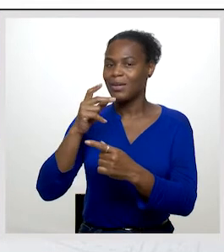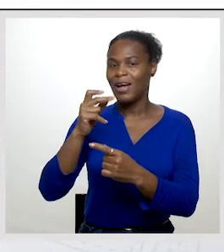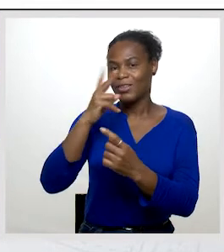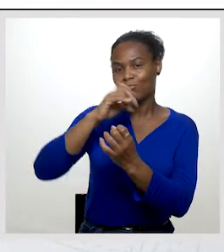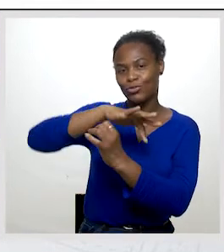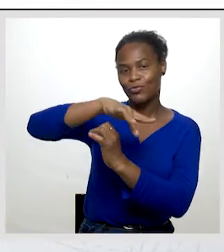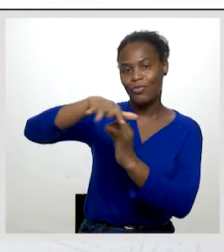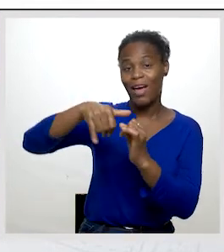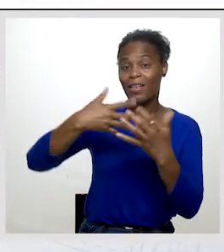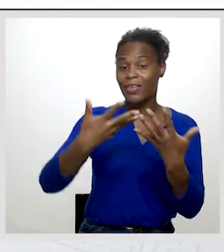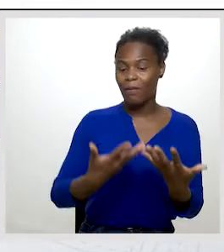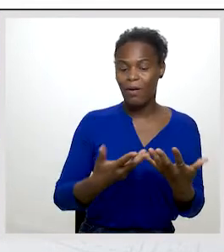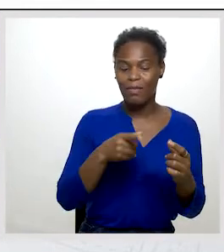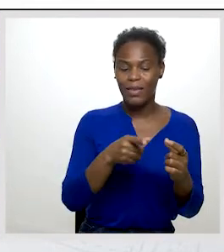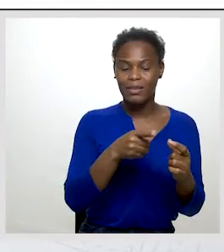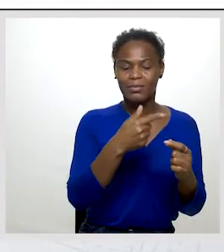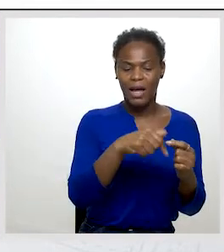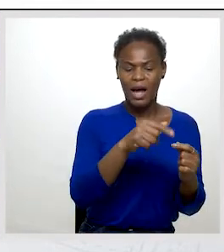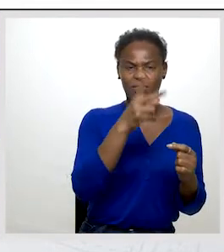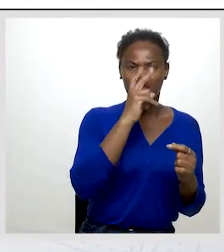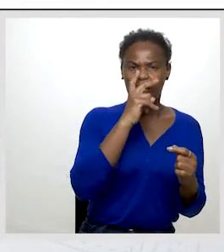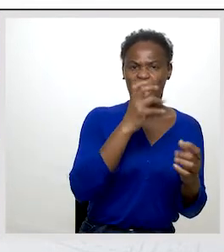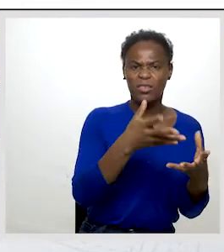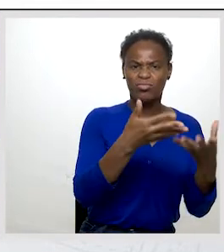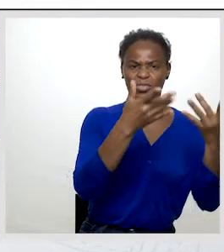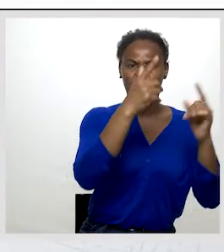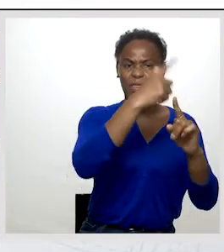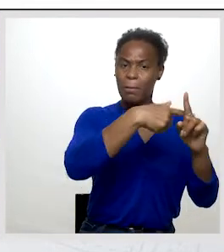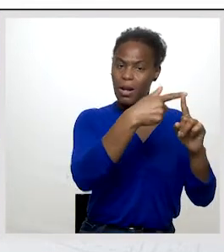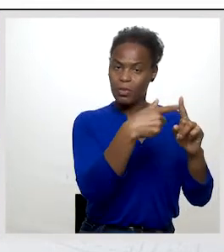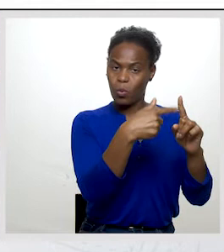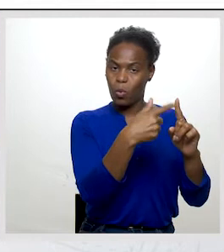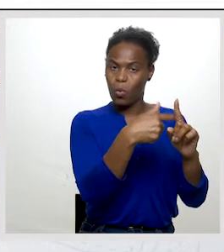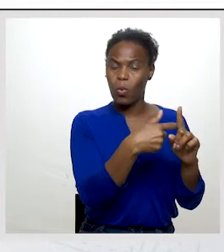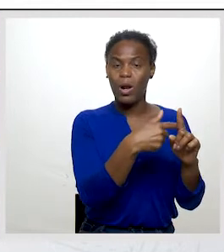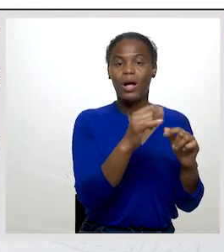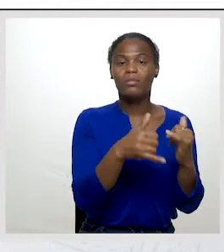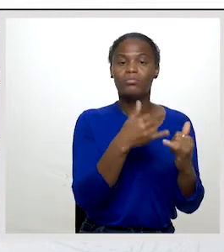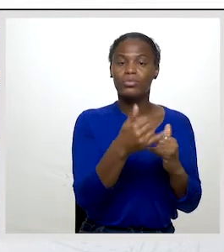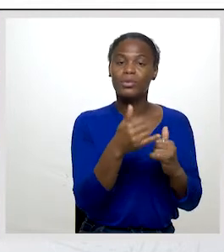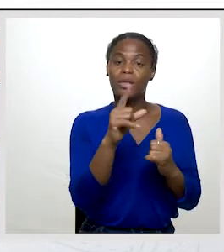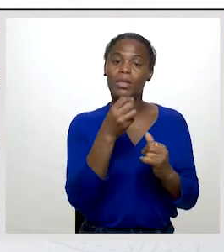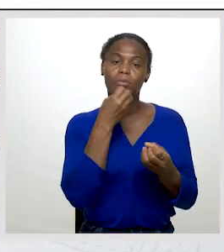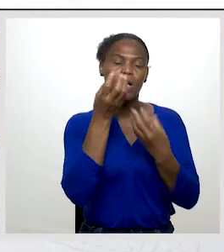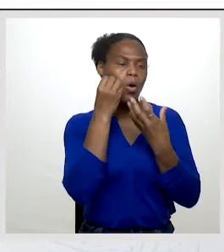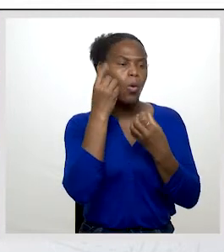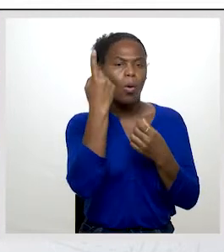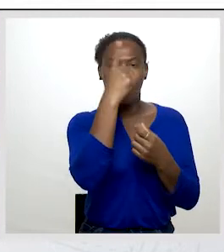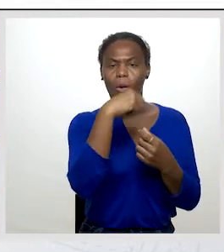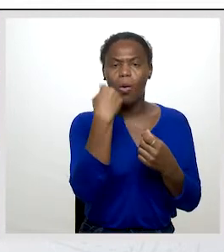Esta comparação é quanto a quê? Constituição gasosa, temperatura e também as características das